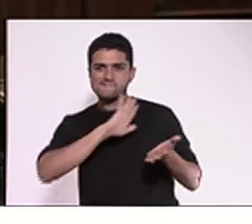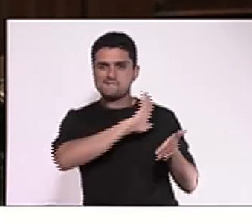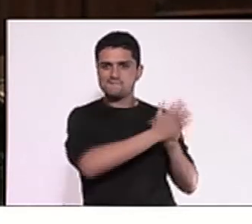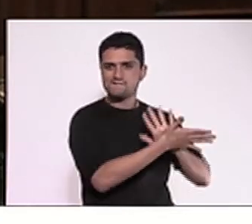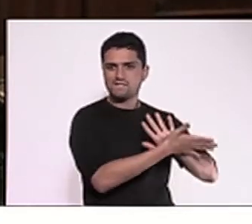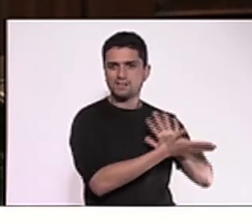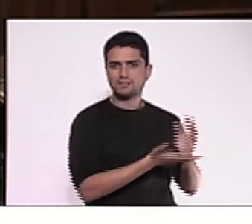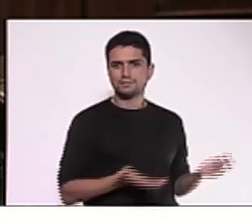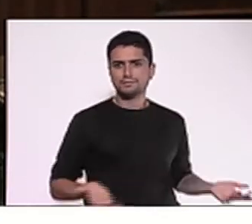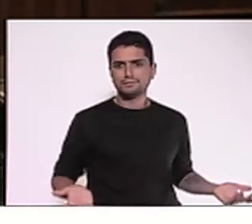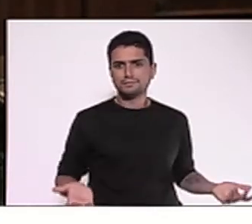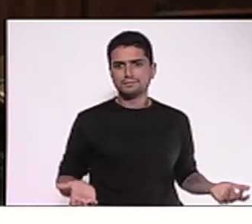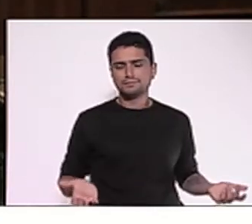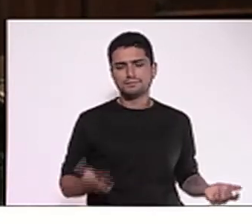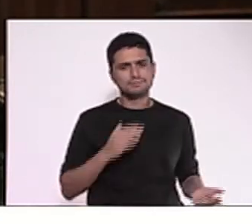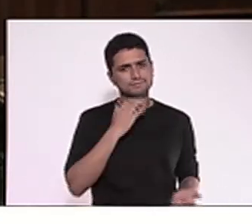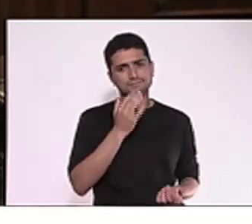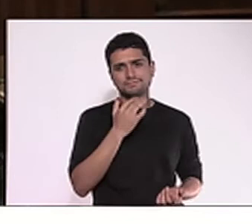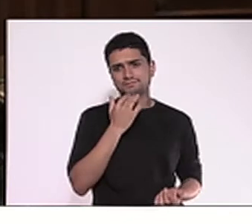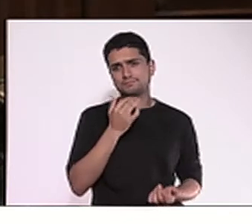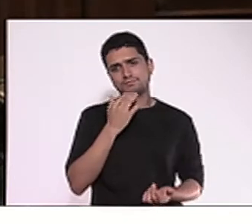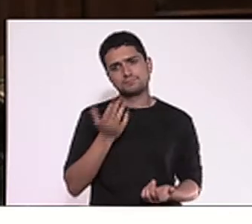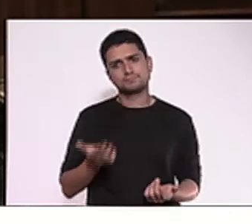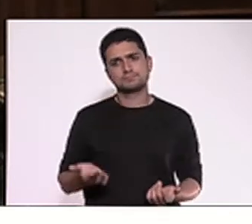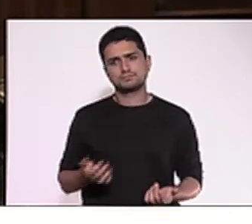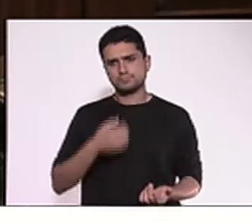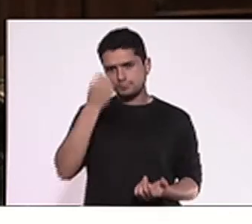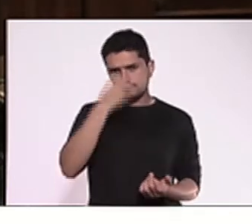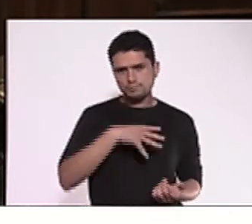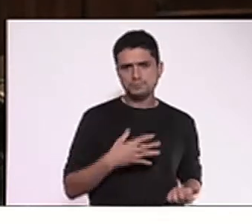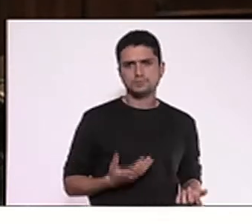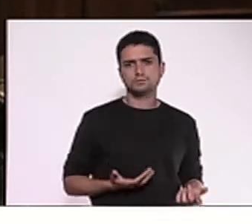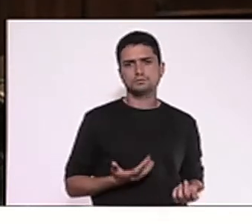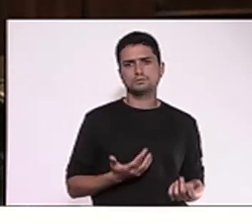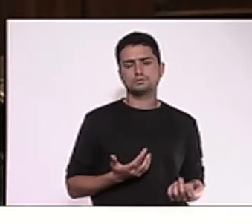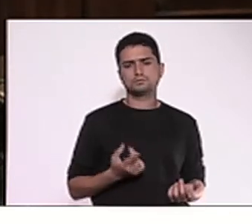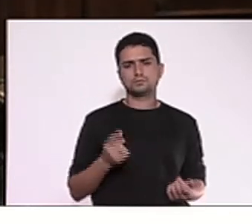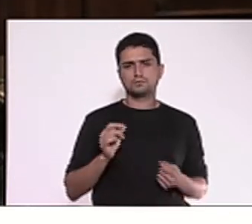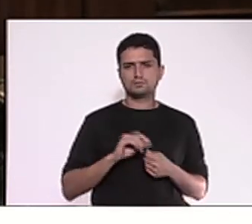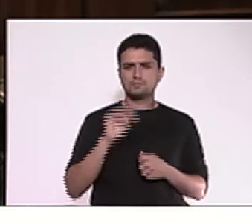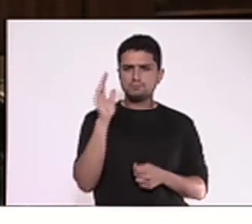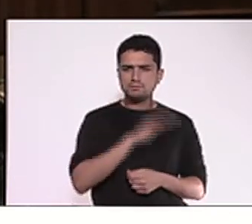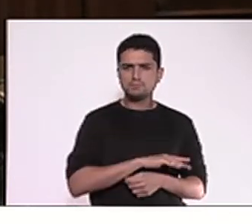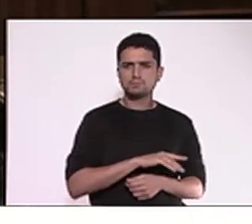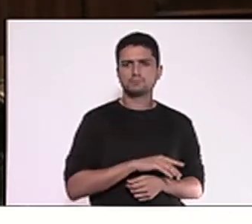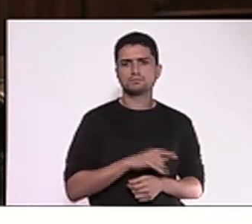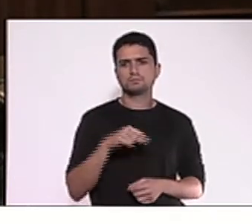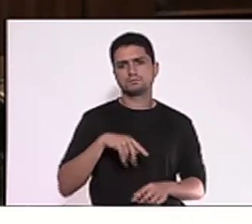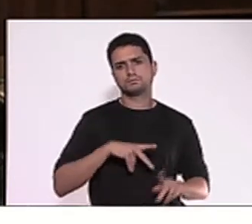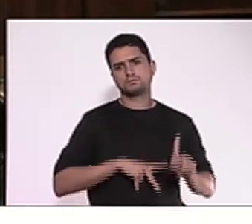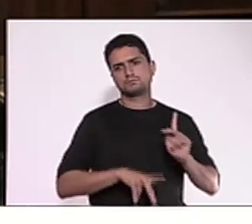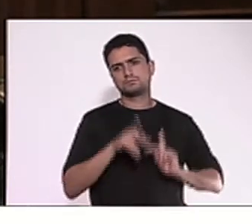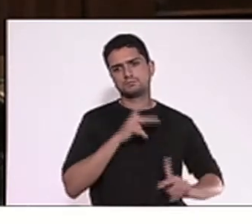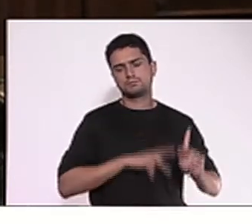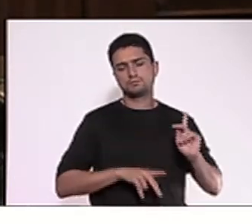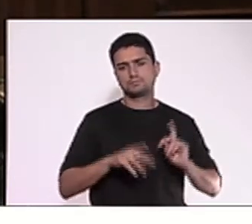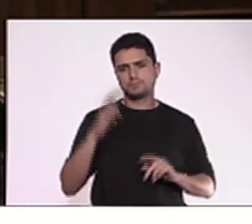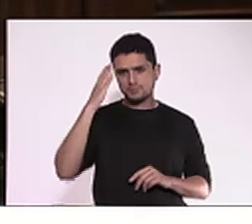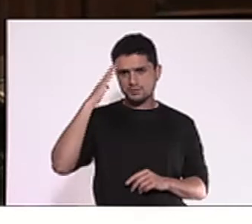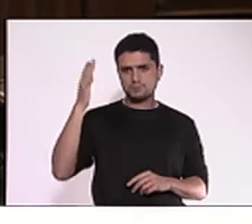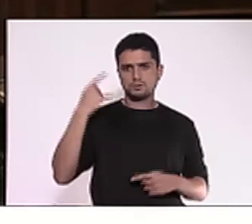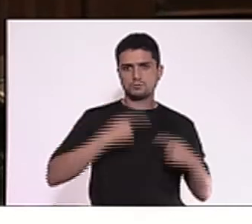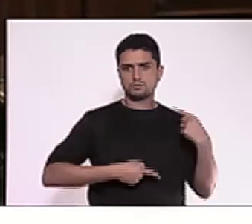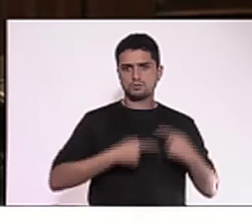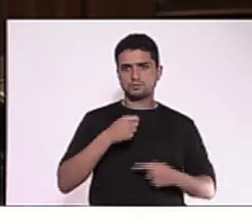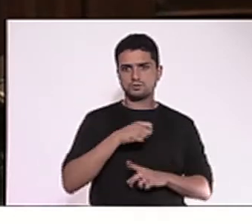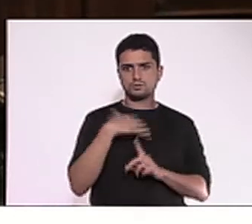ultraje, que são, na verdade, uma aberração e que são nocivas às principais políticas sociais no estado